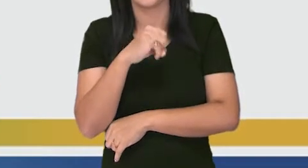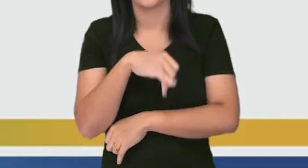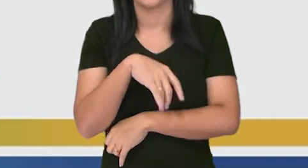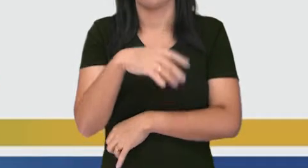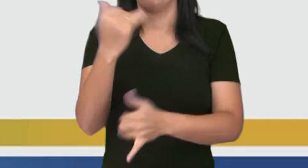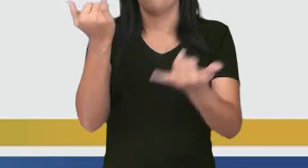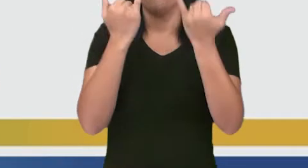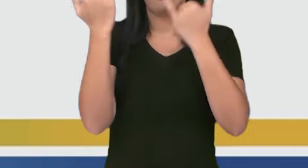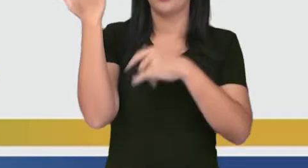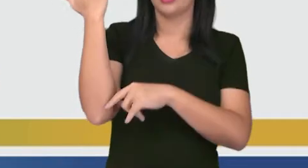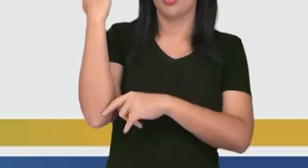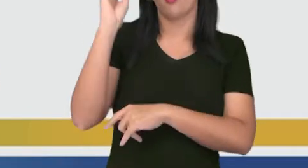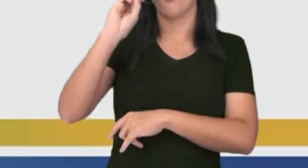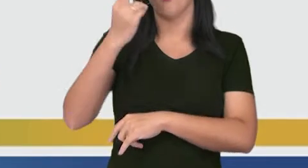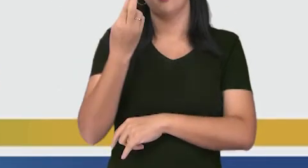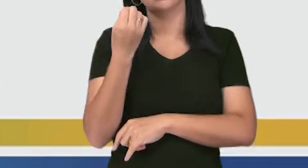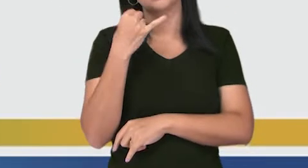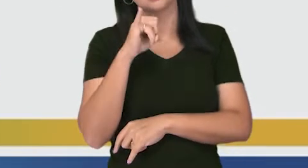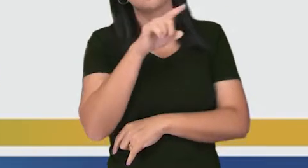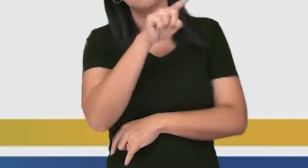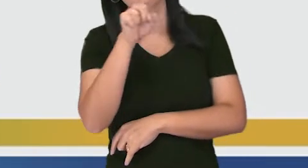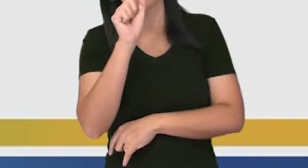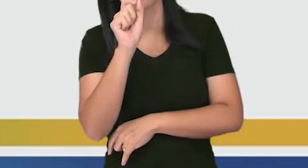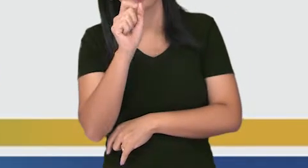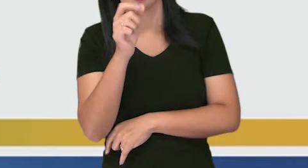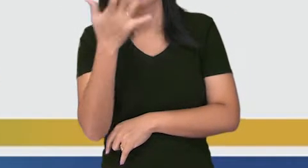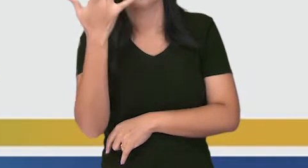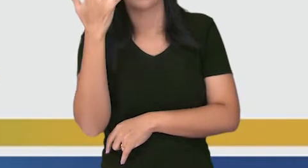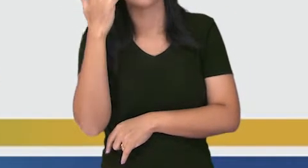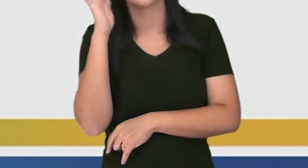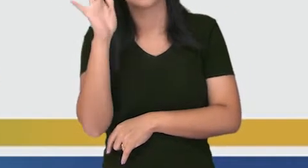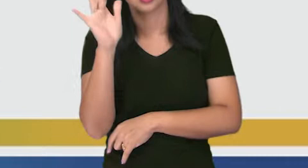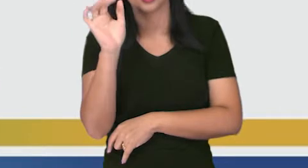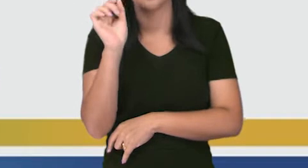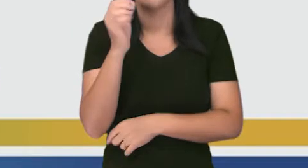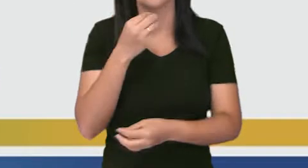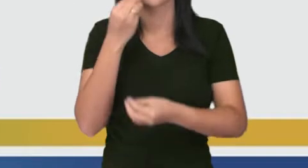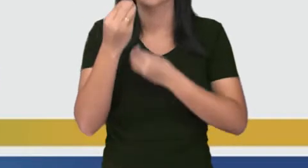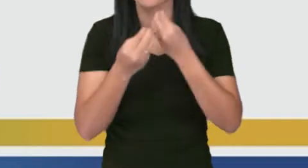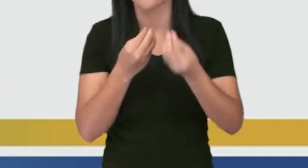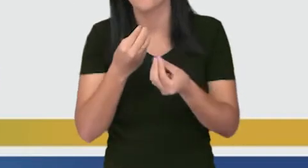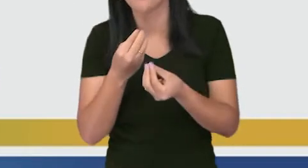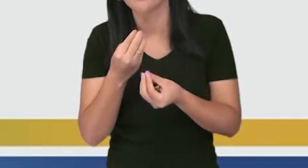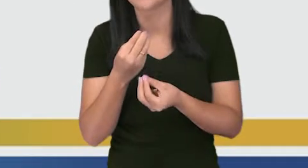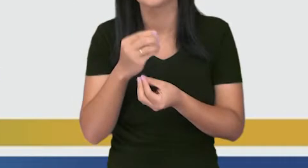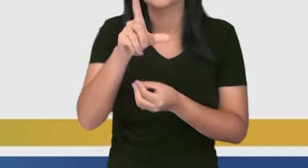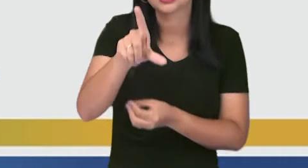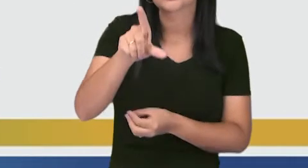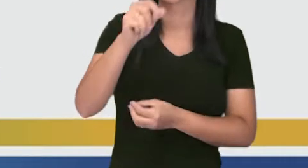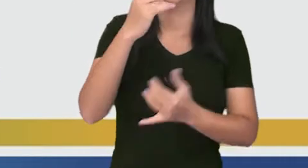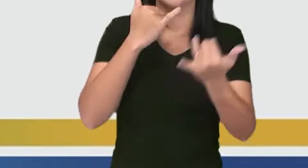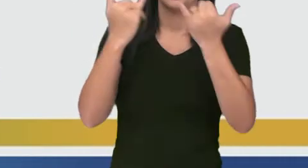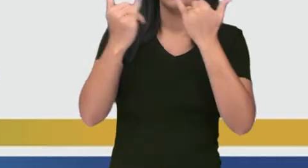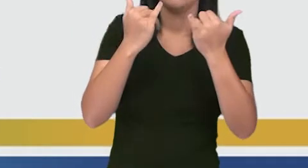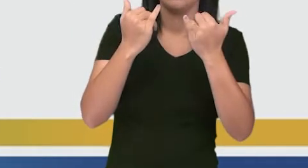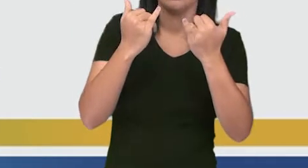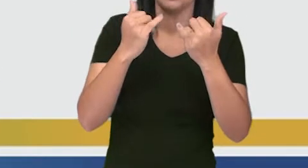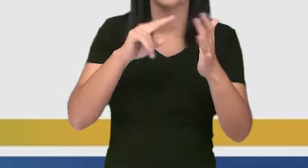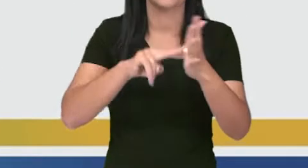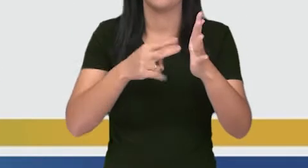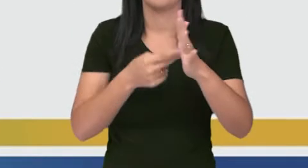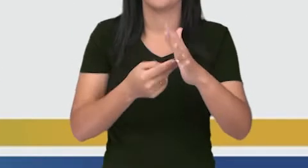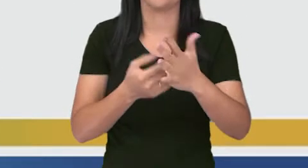ou Se você não souber como os dados foram coletados em uma